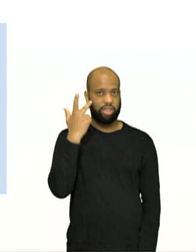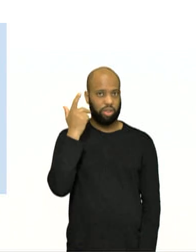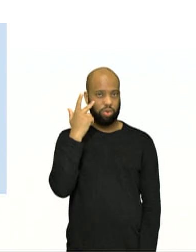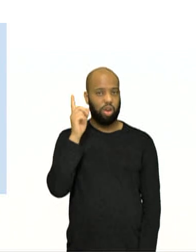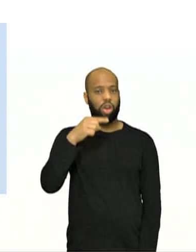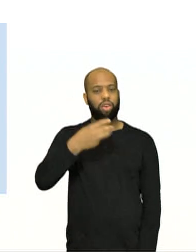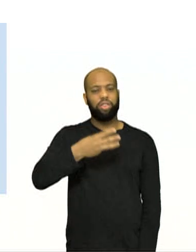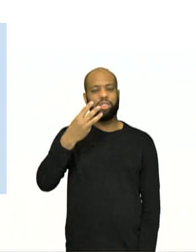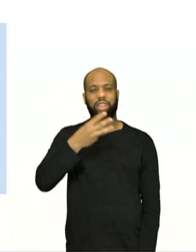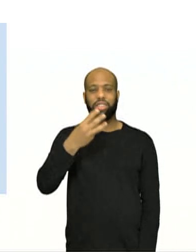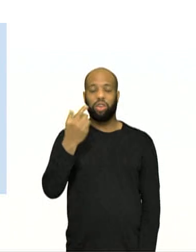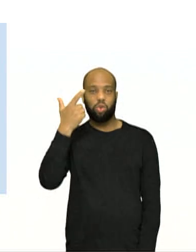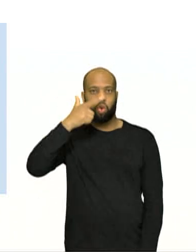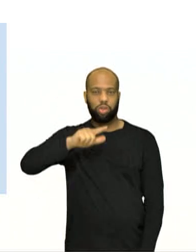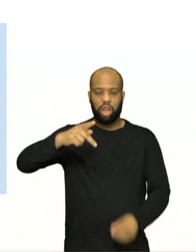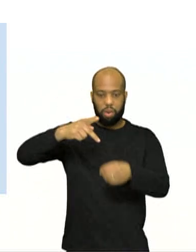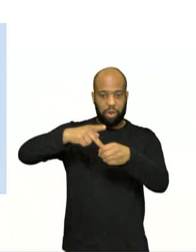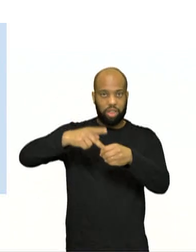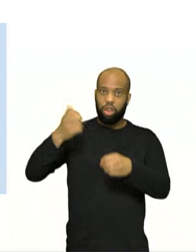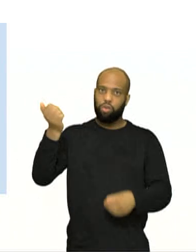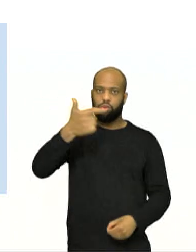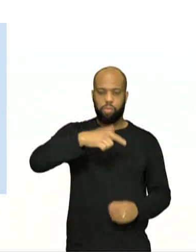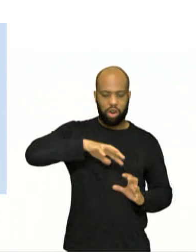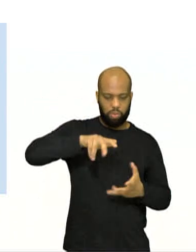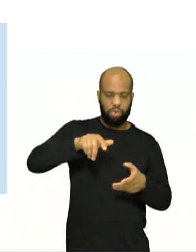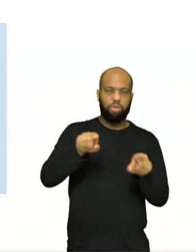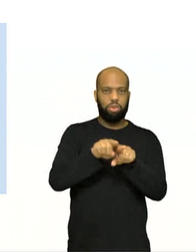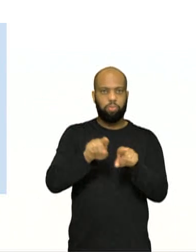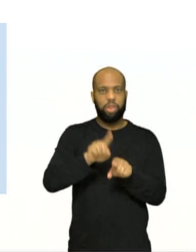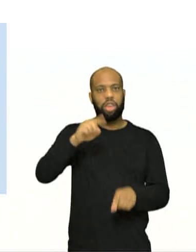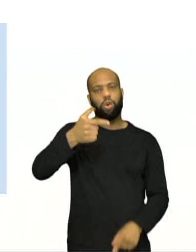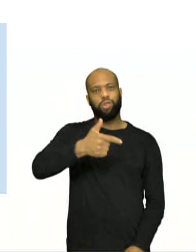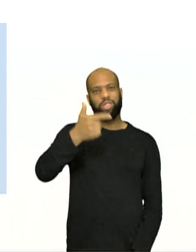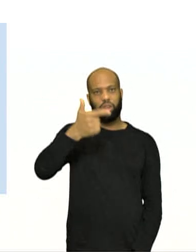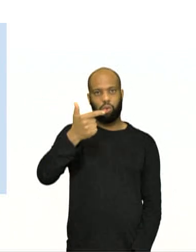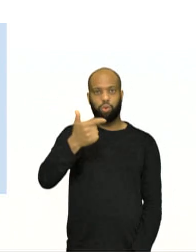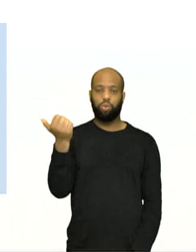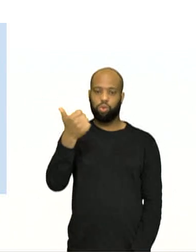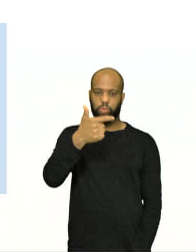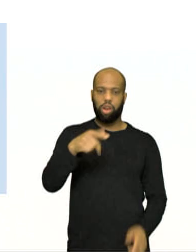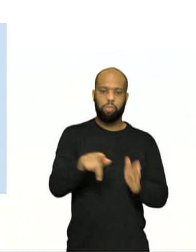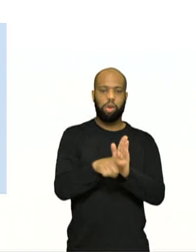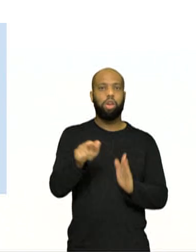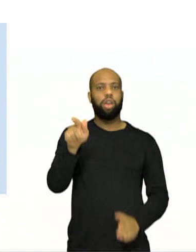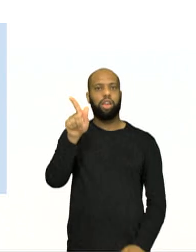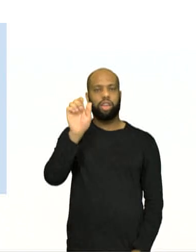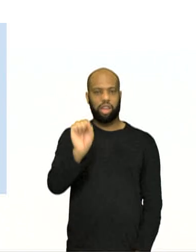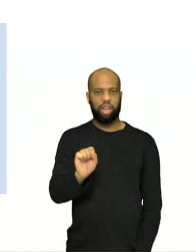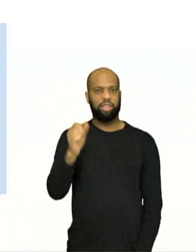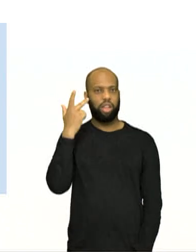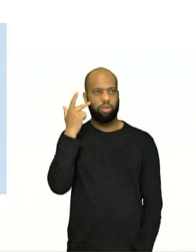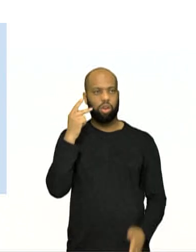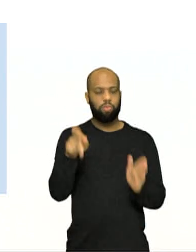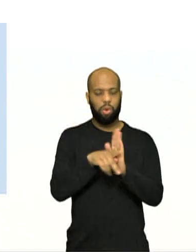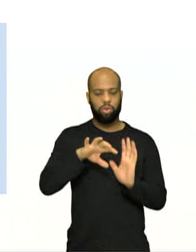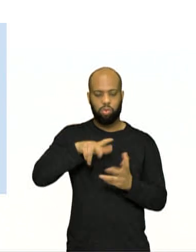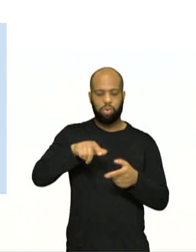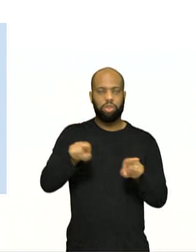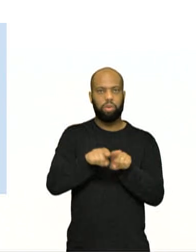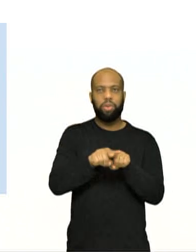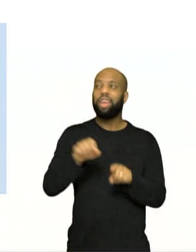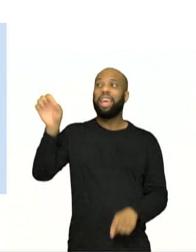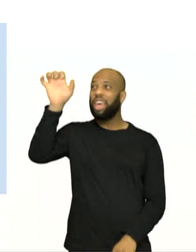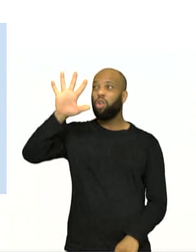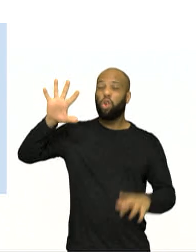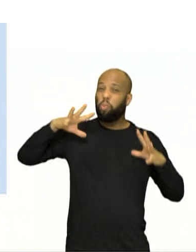maior produtor de petróleo do mundo e é o segundo maior produtor de gás natural do mundo. A Europa